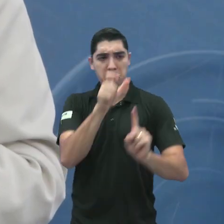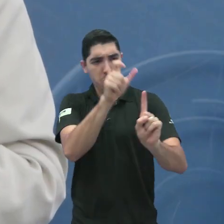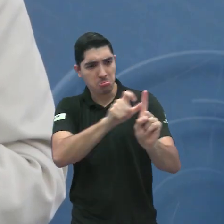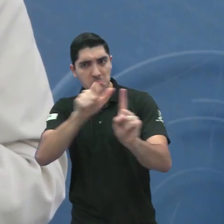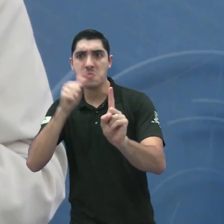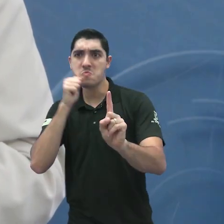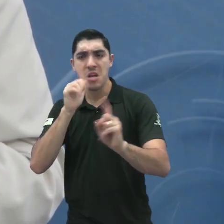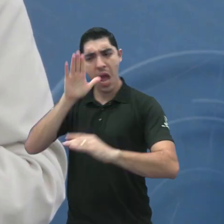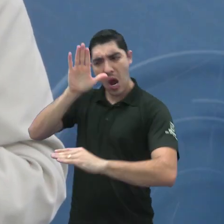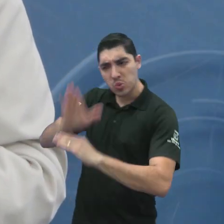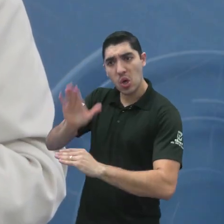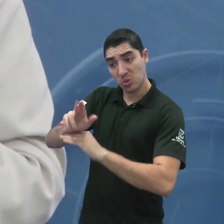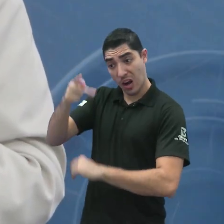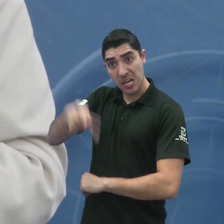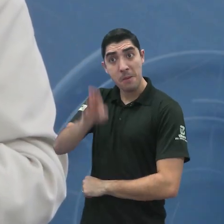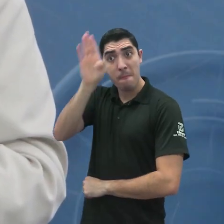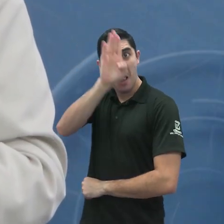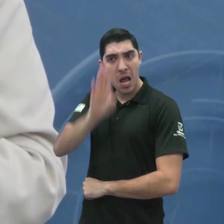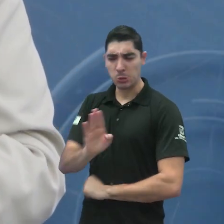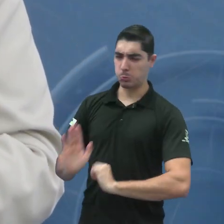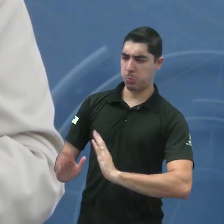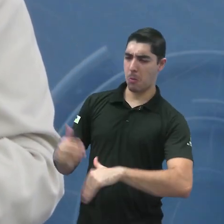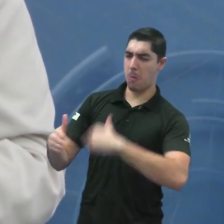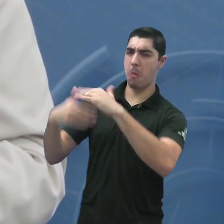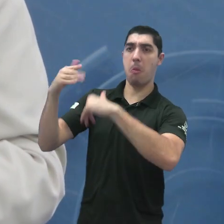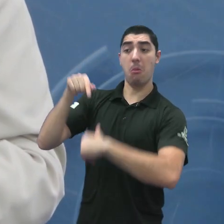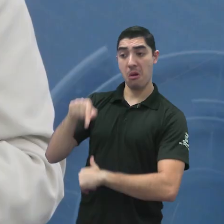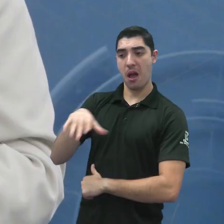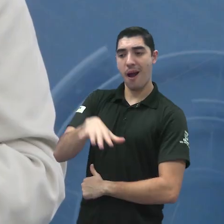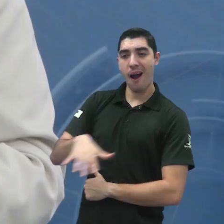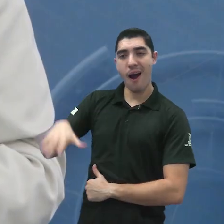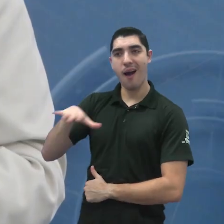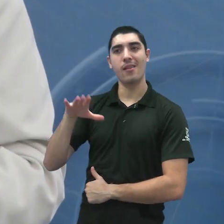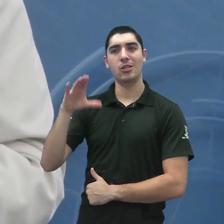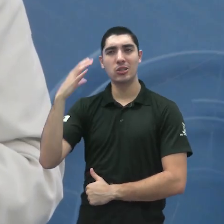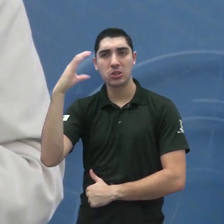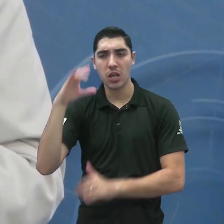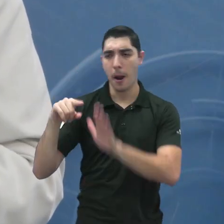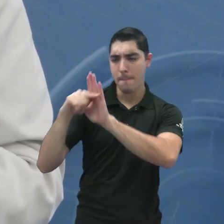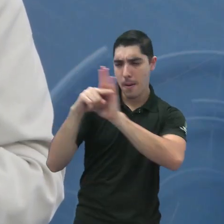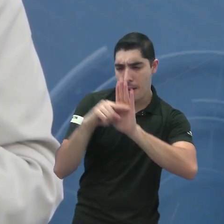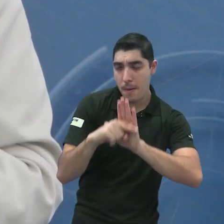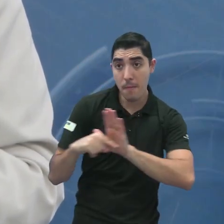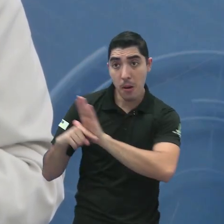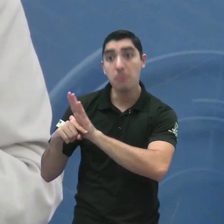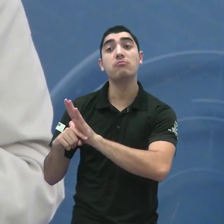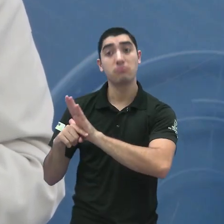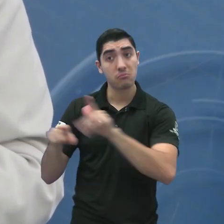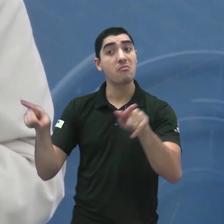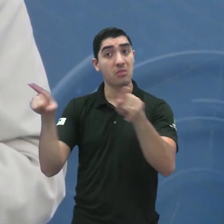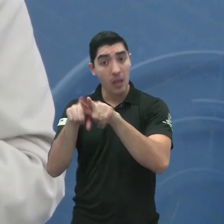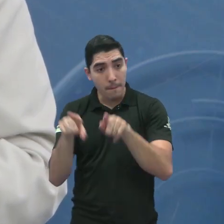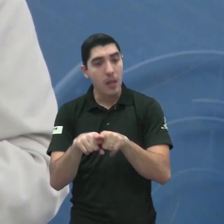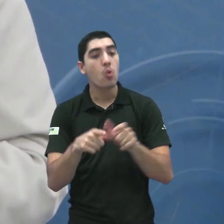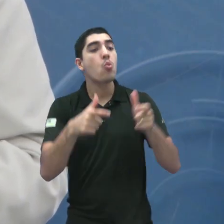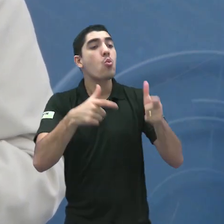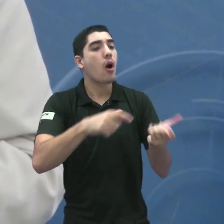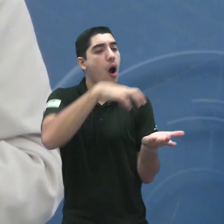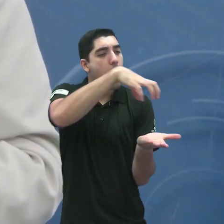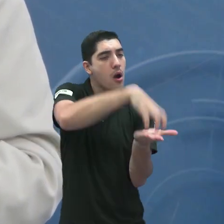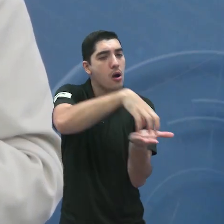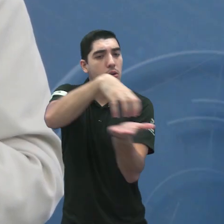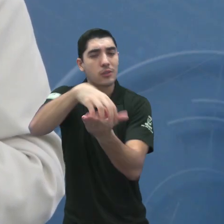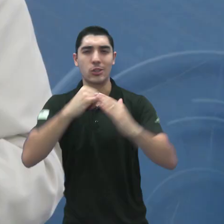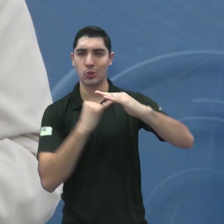da ciência no país e também valoriza instituições comprometidas com uma